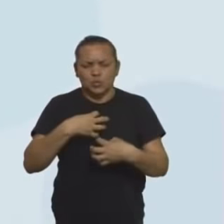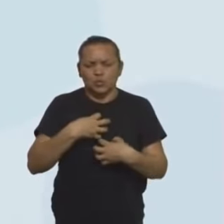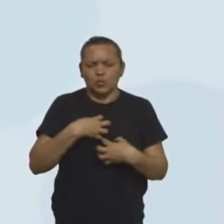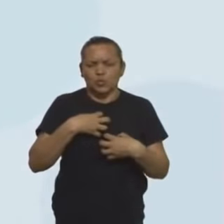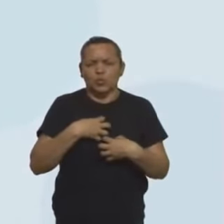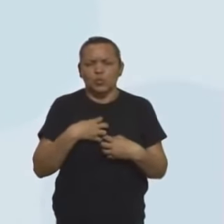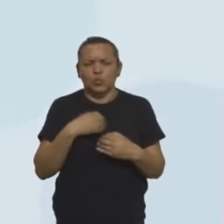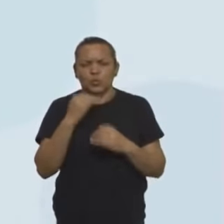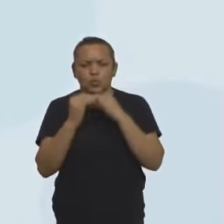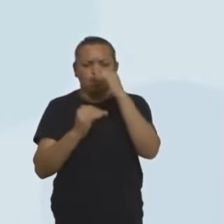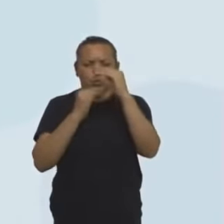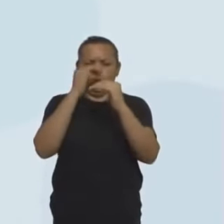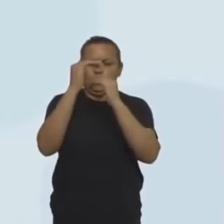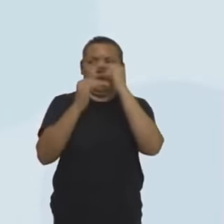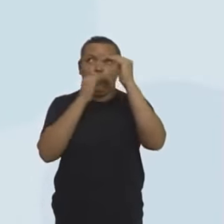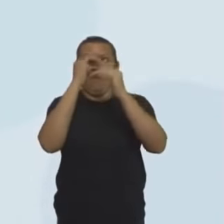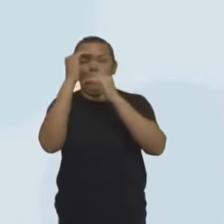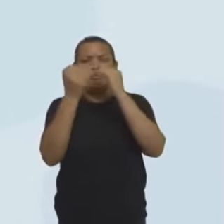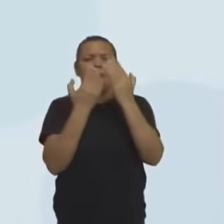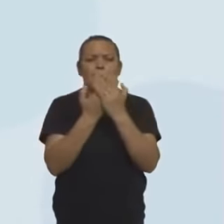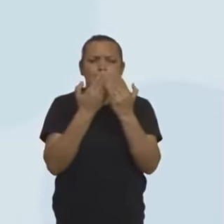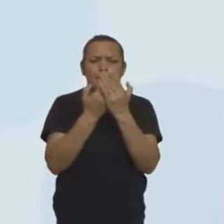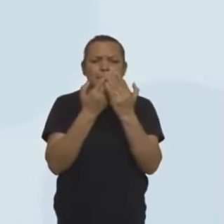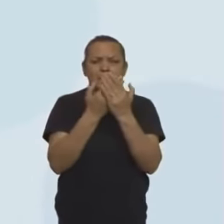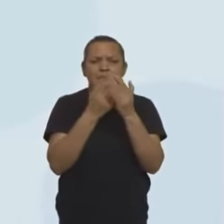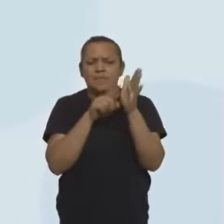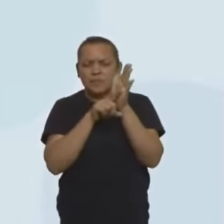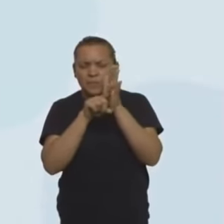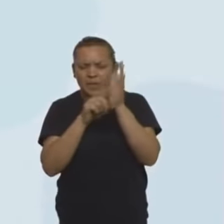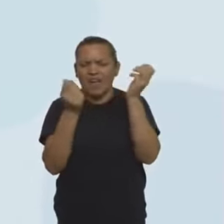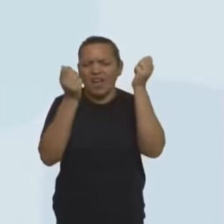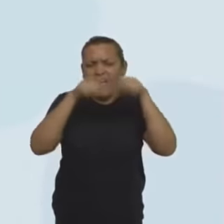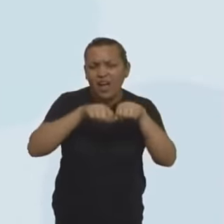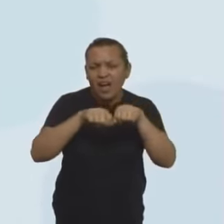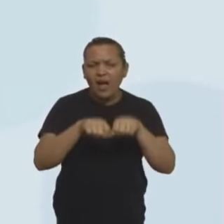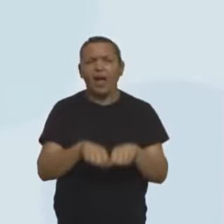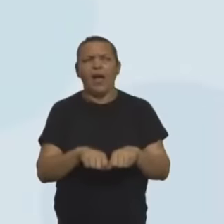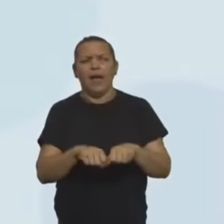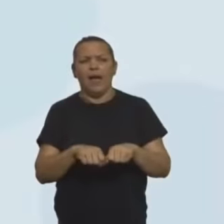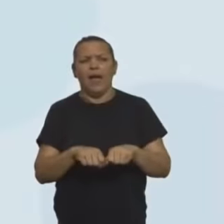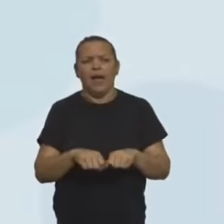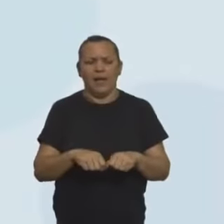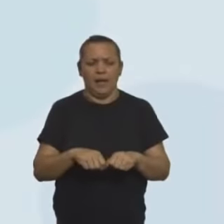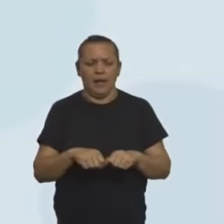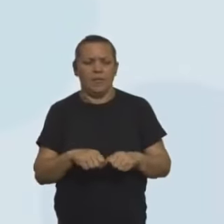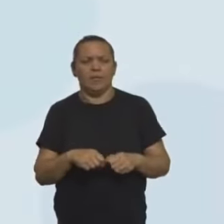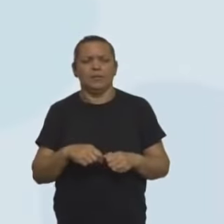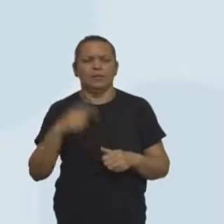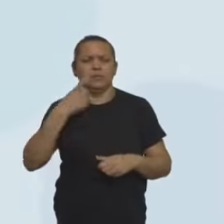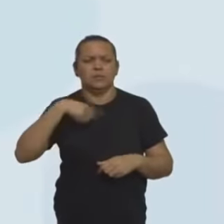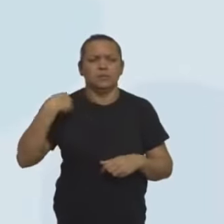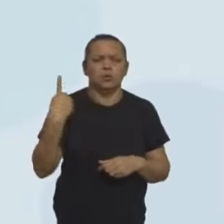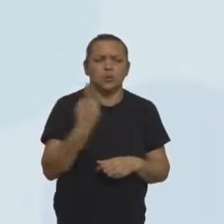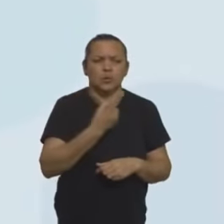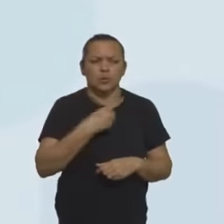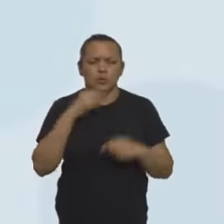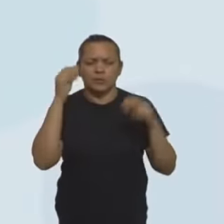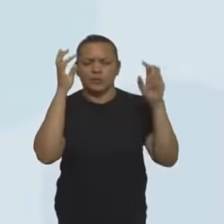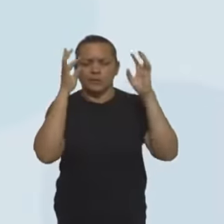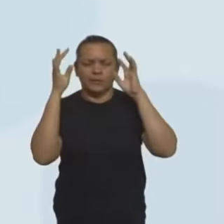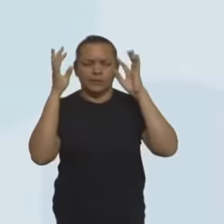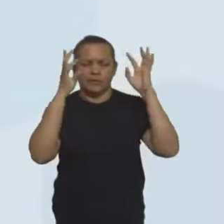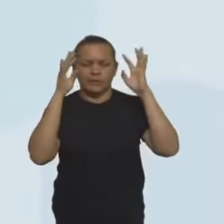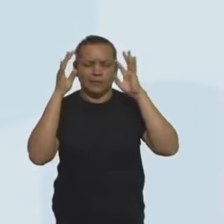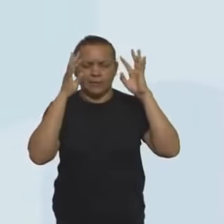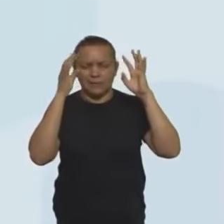muito os estudos de como a gente pode desenvolver, principalmente a nossa autorregulação, né? A nossa atenção,